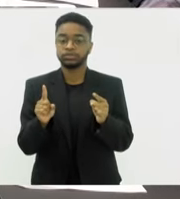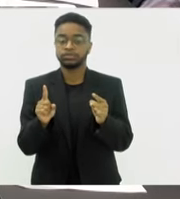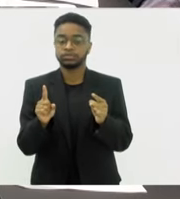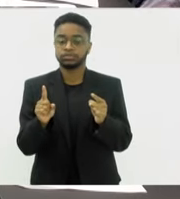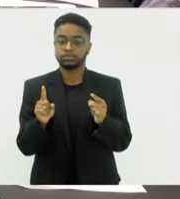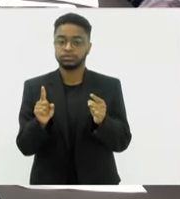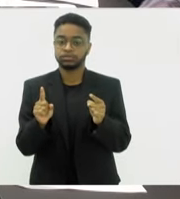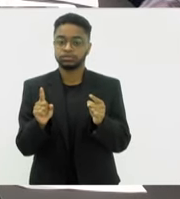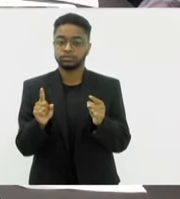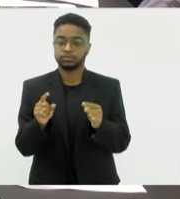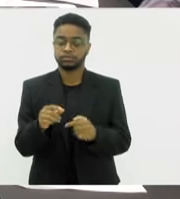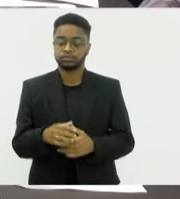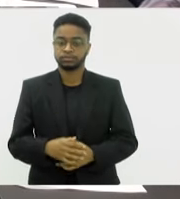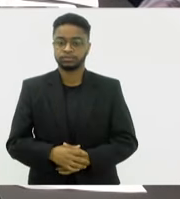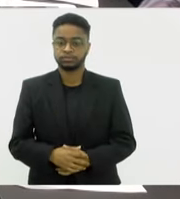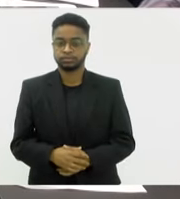que